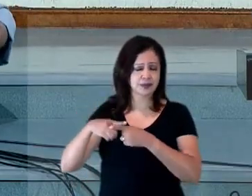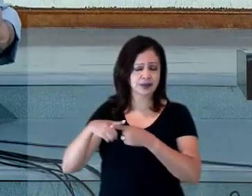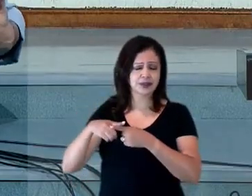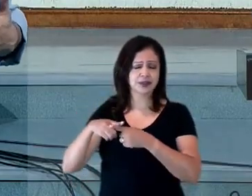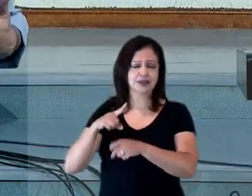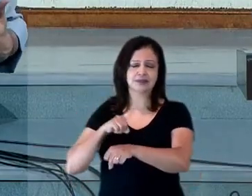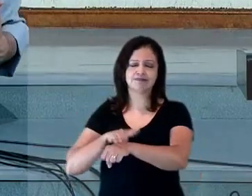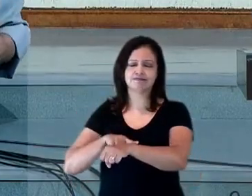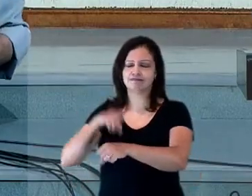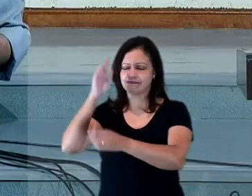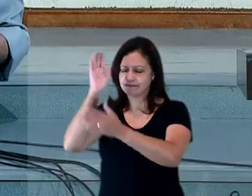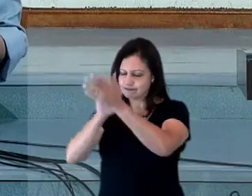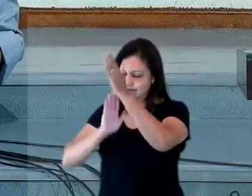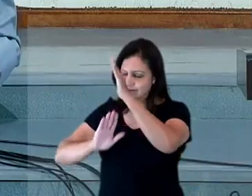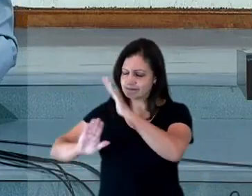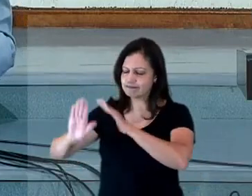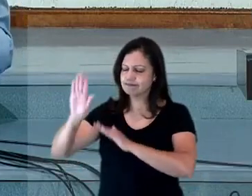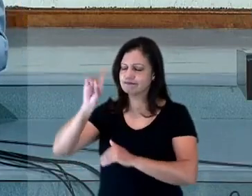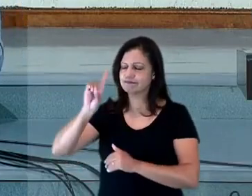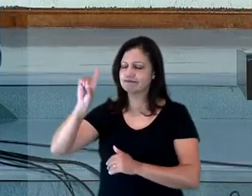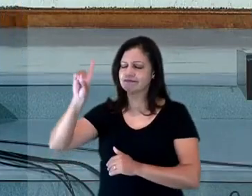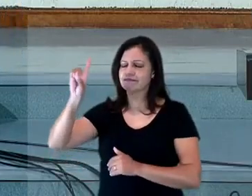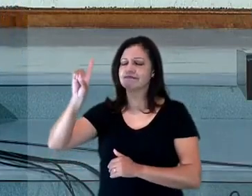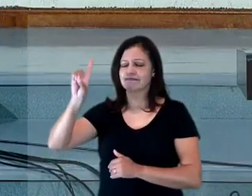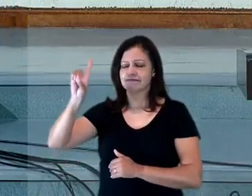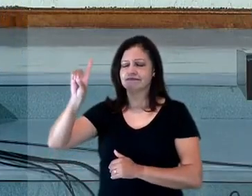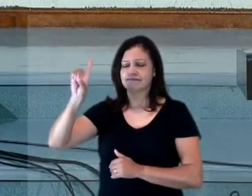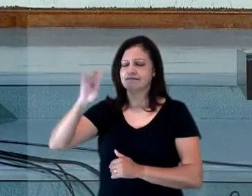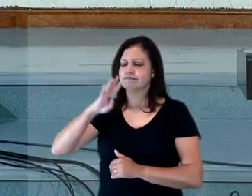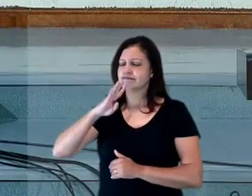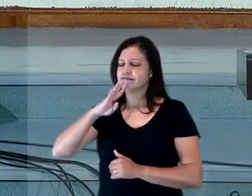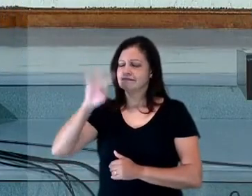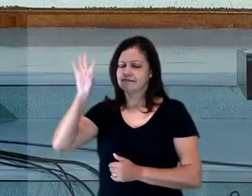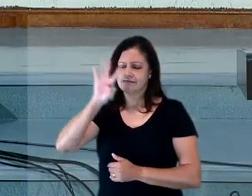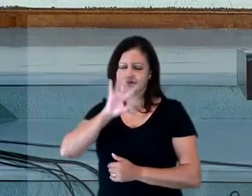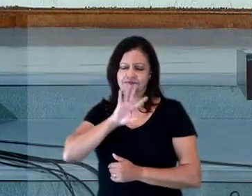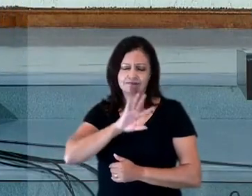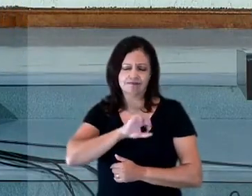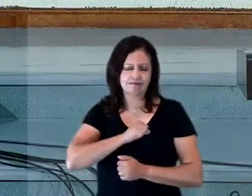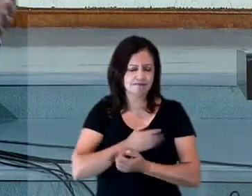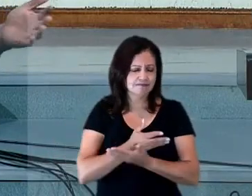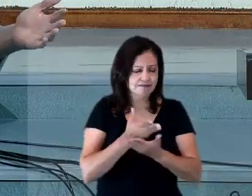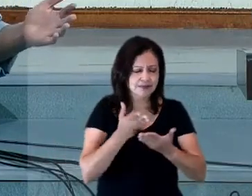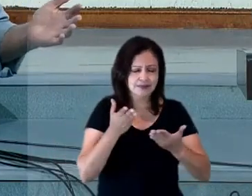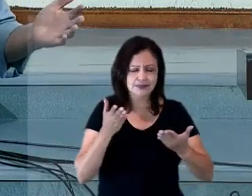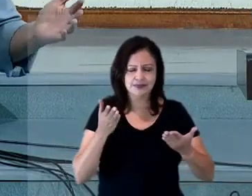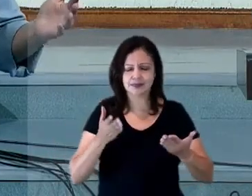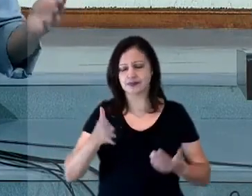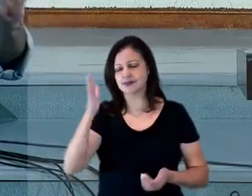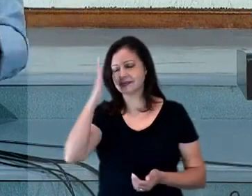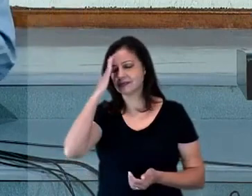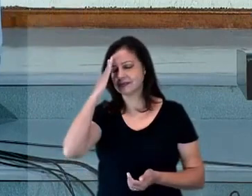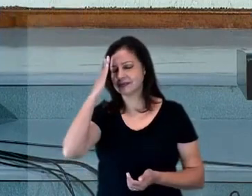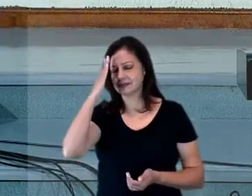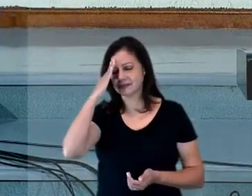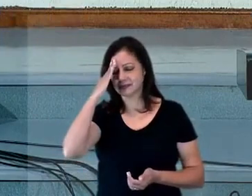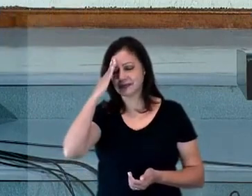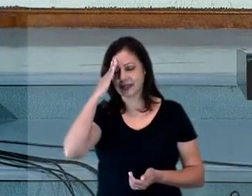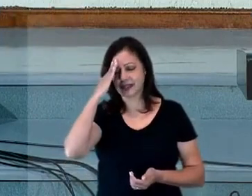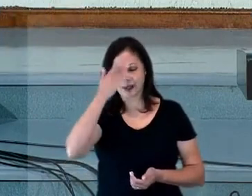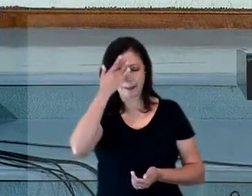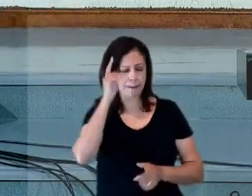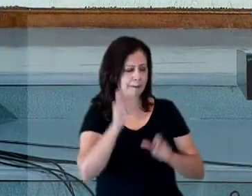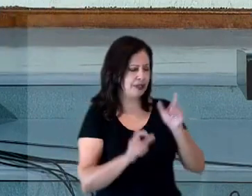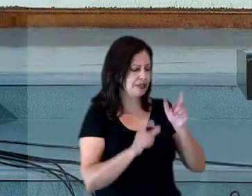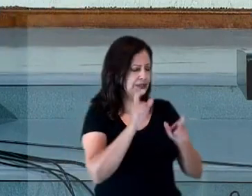momento, Senhor, de reconhecermos o amor e tudo aquilo que o Senhor tem acrescentado nas nossas vidas. Mas nós sabemos, Pai, que alguns dos nossos irmãos estão